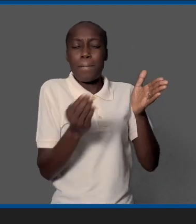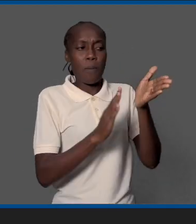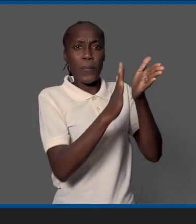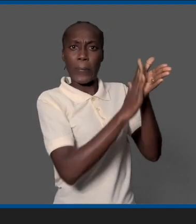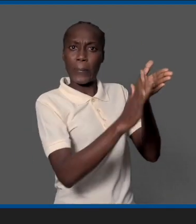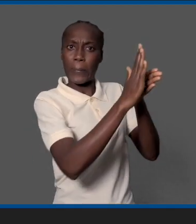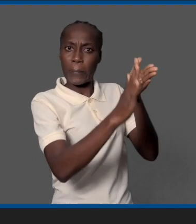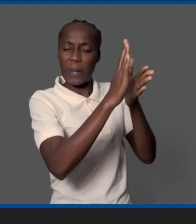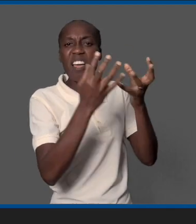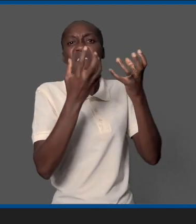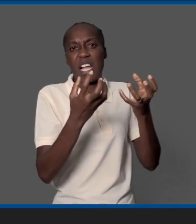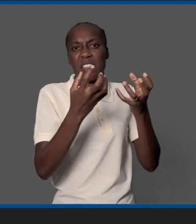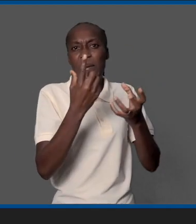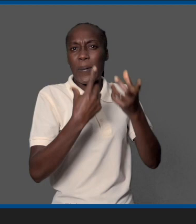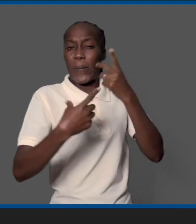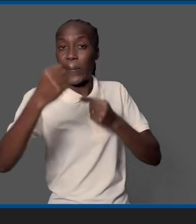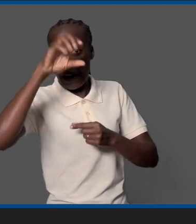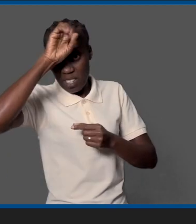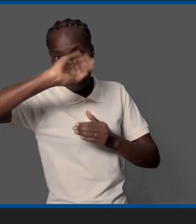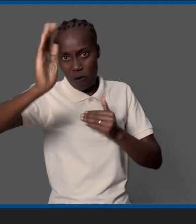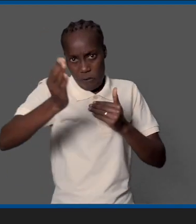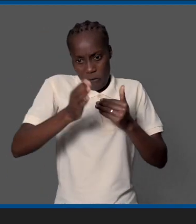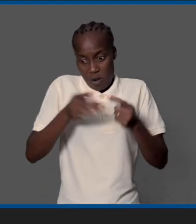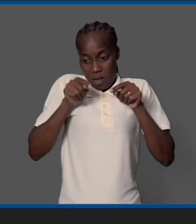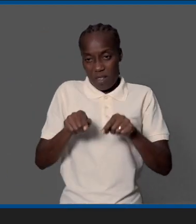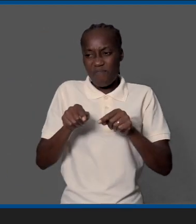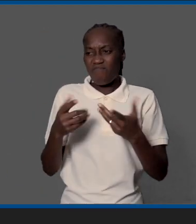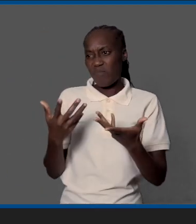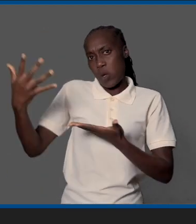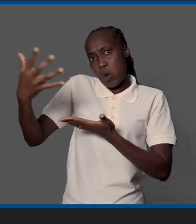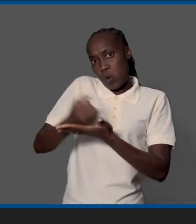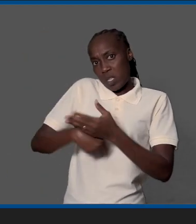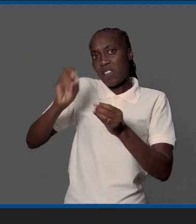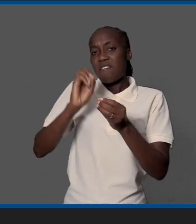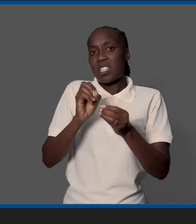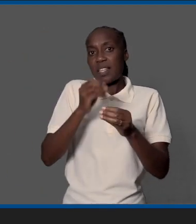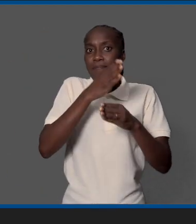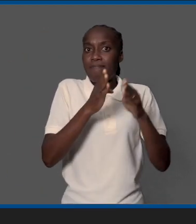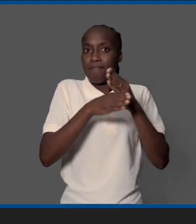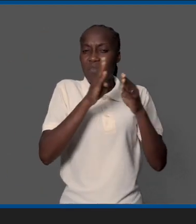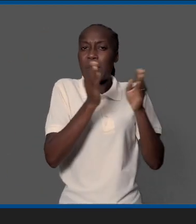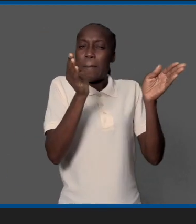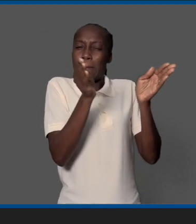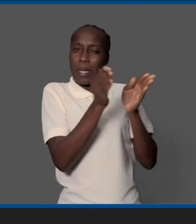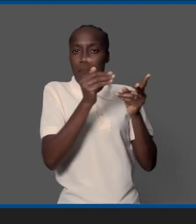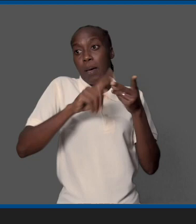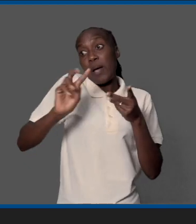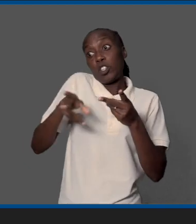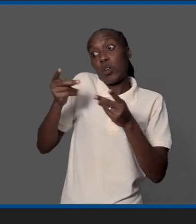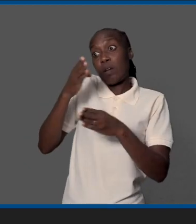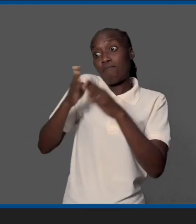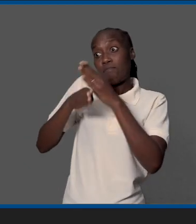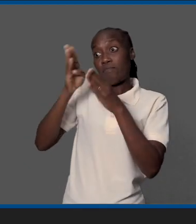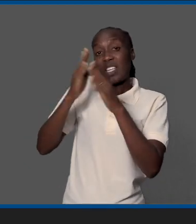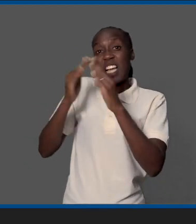E, quando voltei, consegui fazer essa dependência, mais a outra.